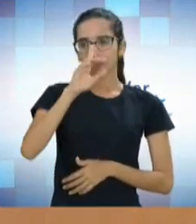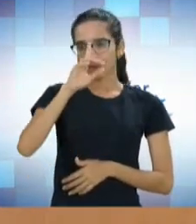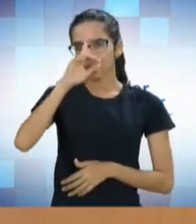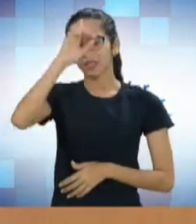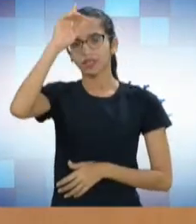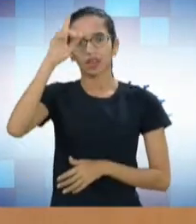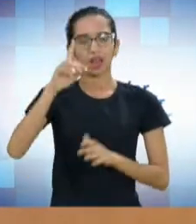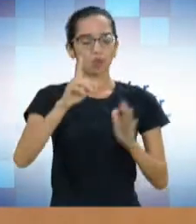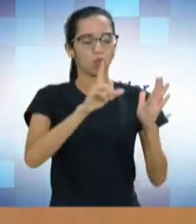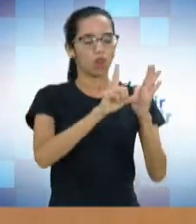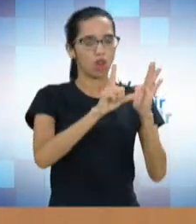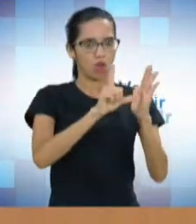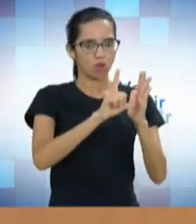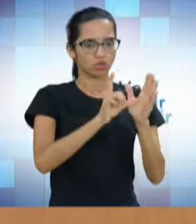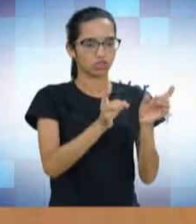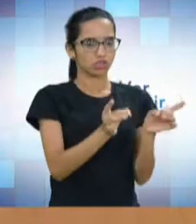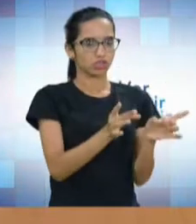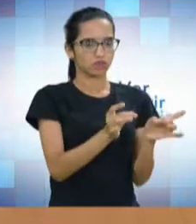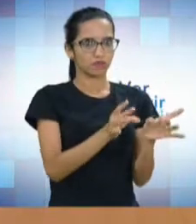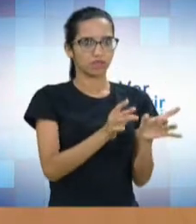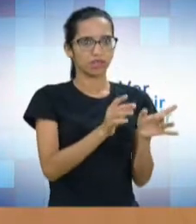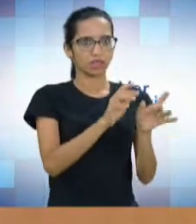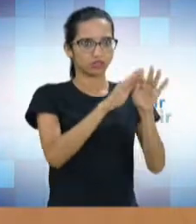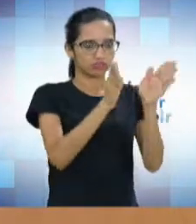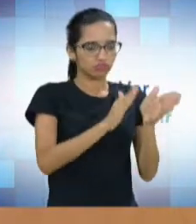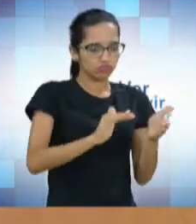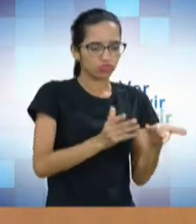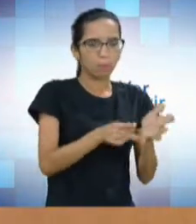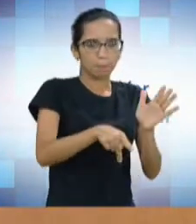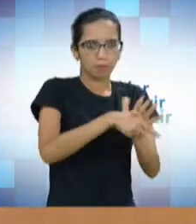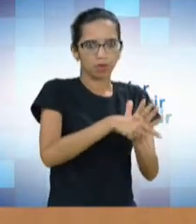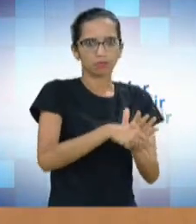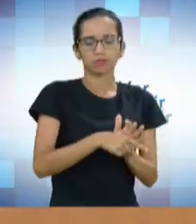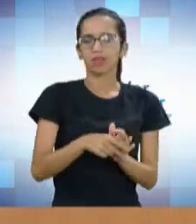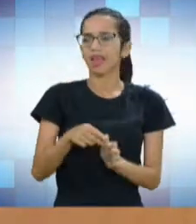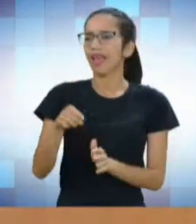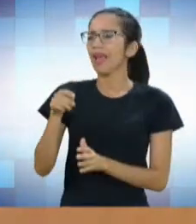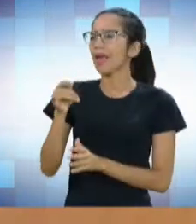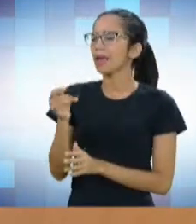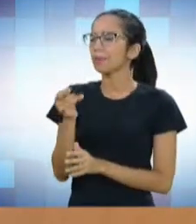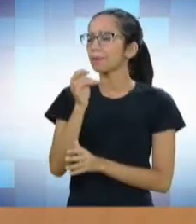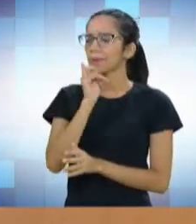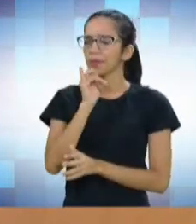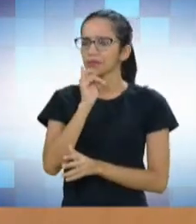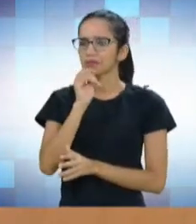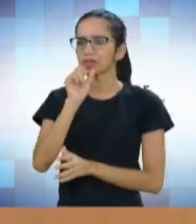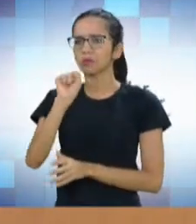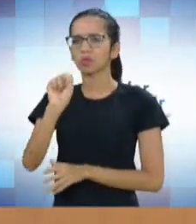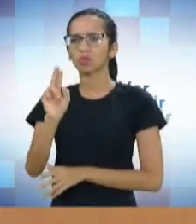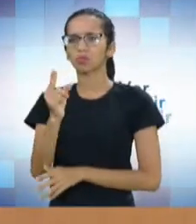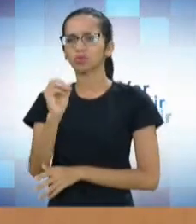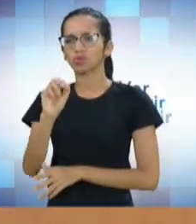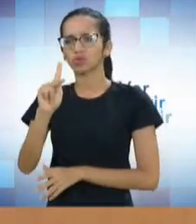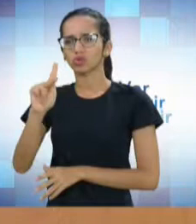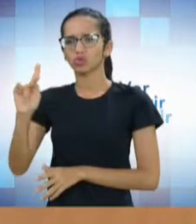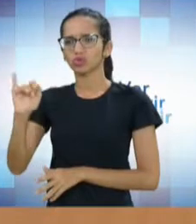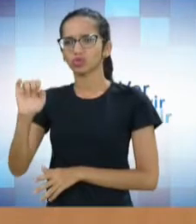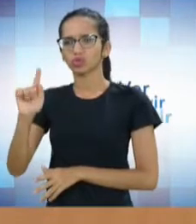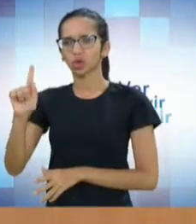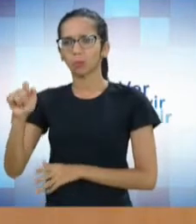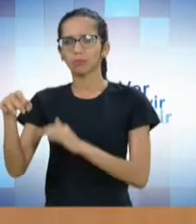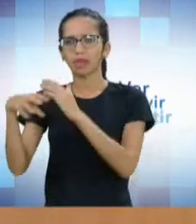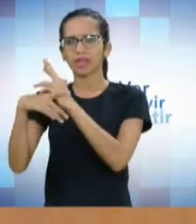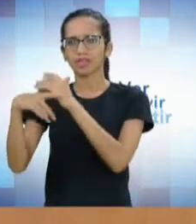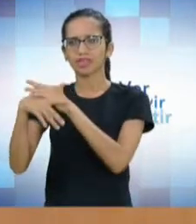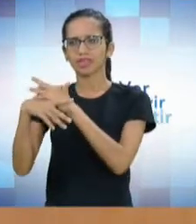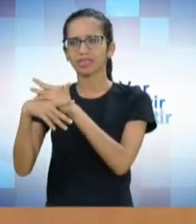local tá certo e o shopping da cidade e secretário ele também é administrado pela secretaria